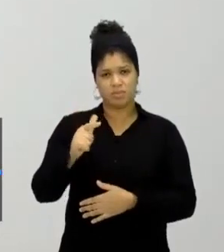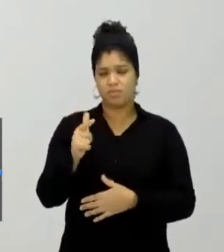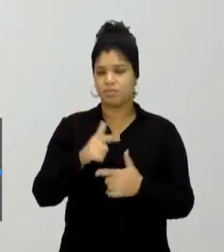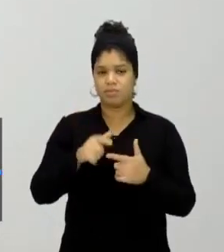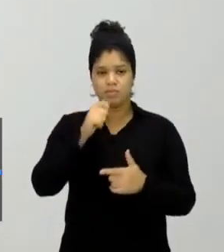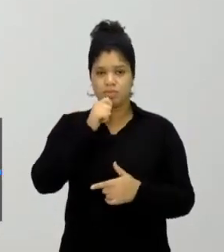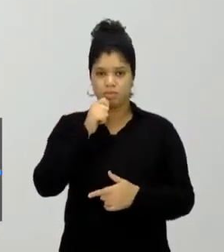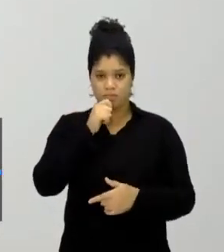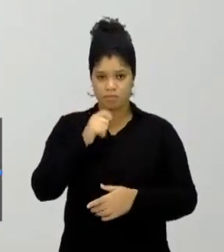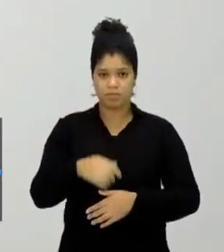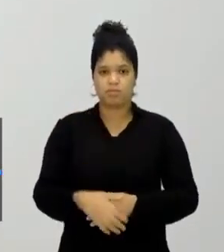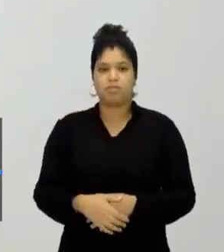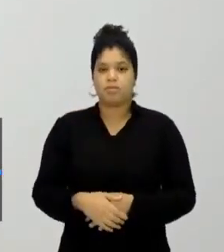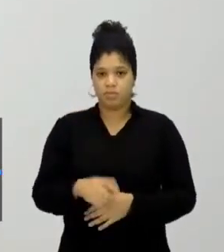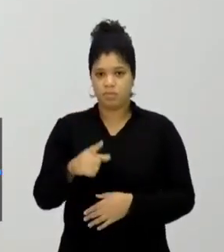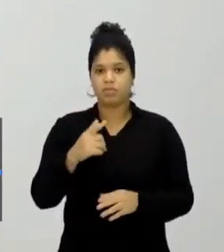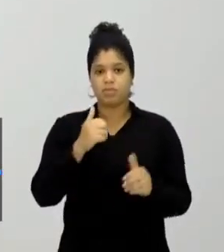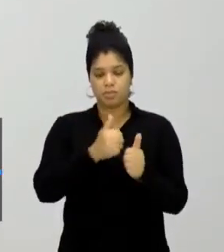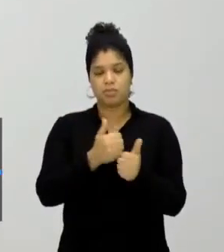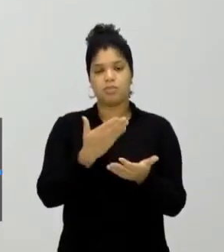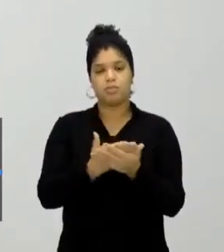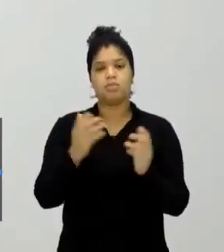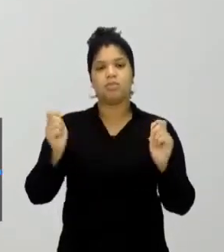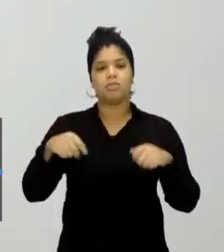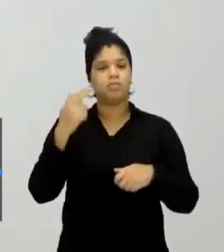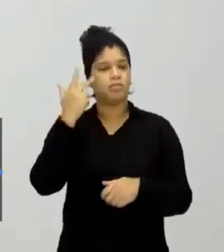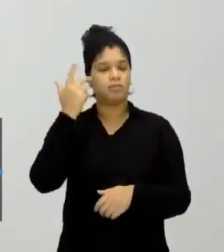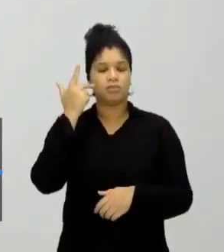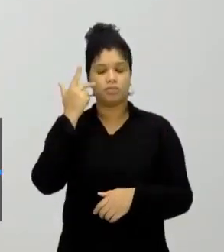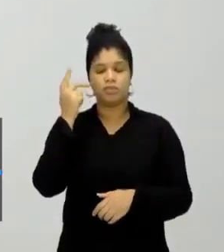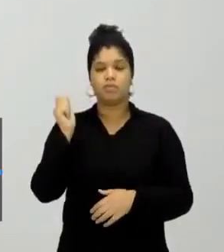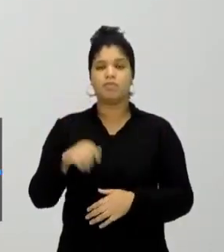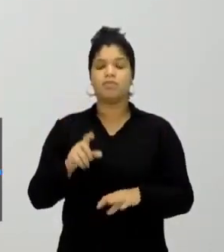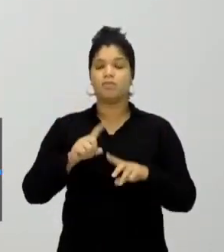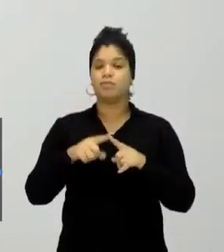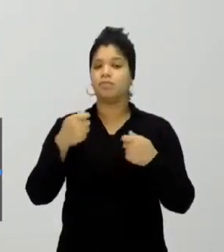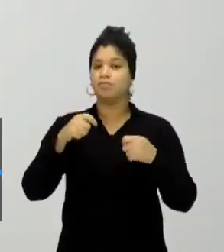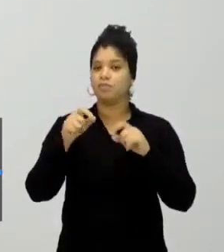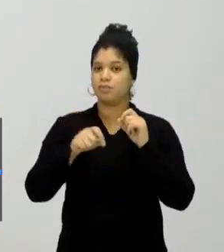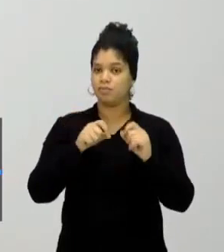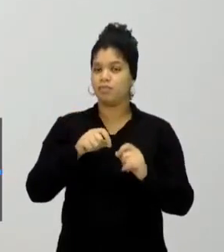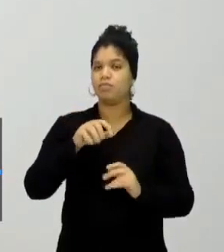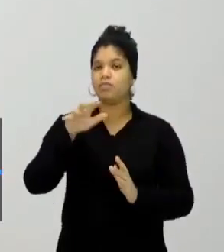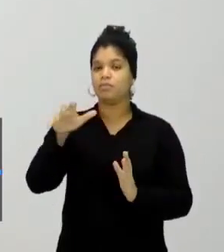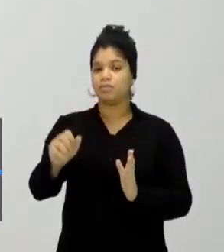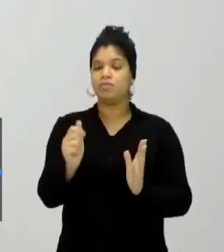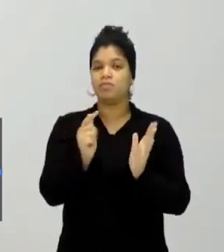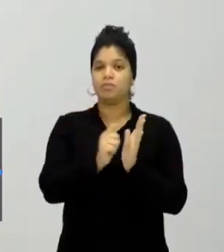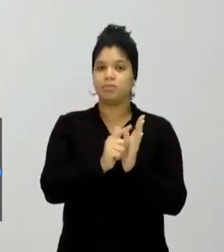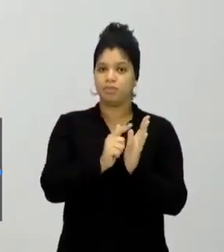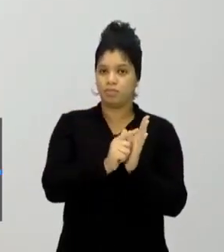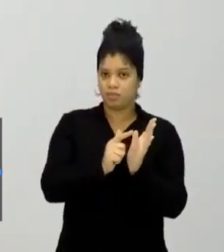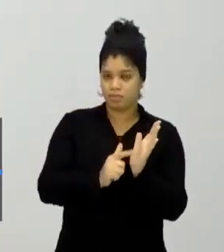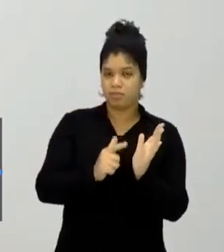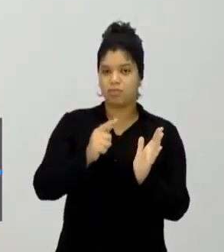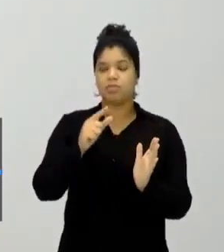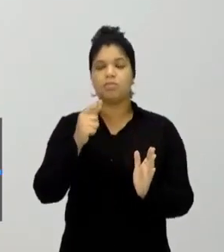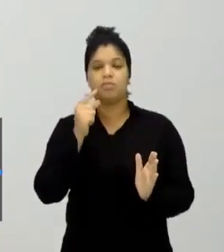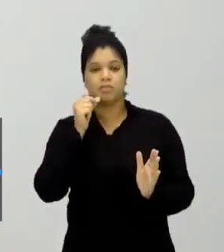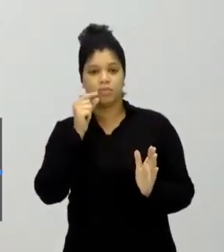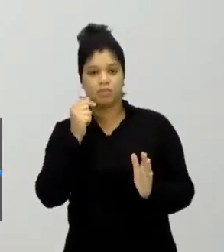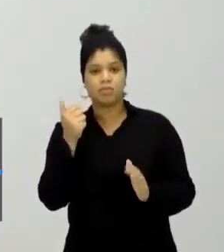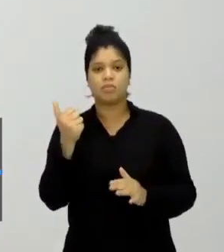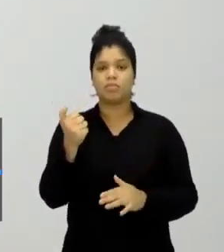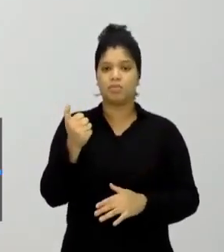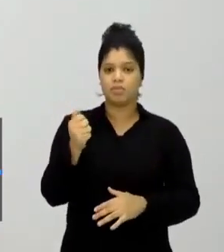não tem problema, tá bom? Você consegue acompanhar a nossa aula normalmente, mas para isso precisa separar aí folhas para anotação, lápis, borracha e